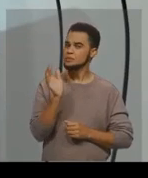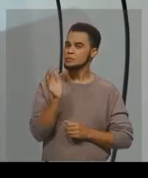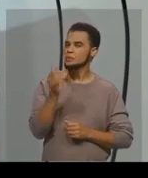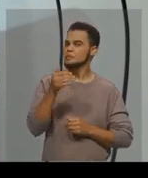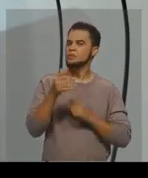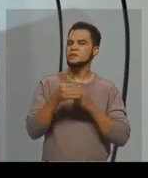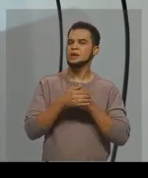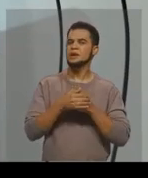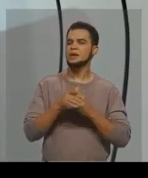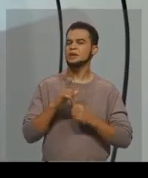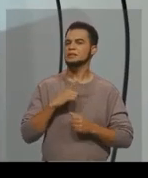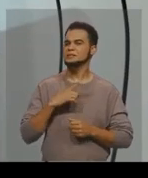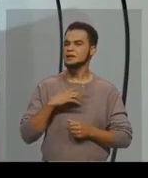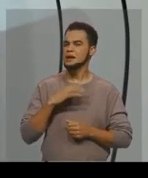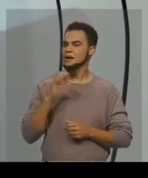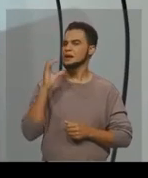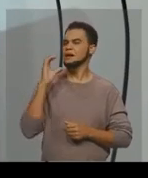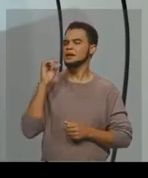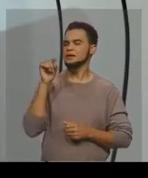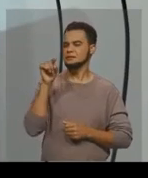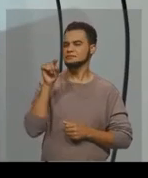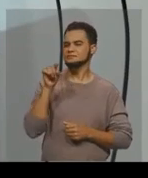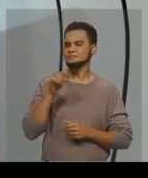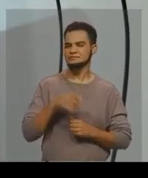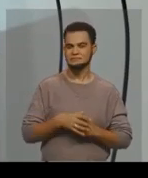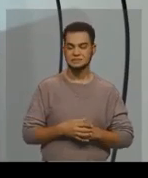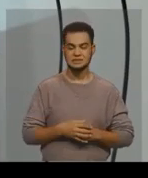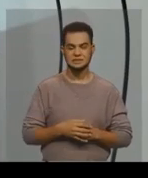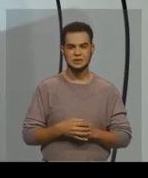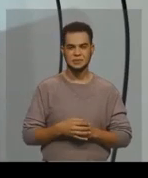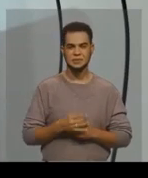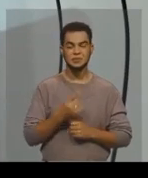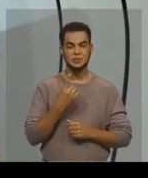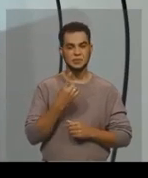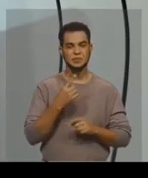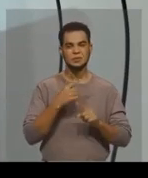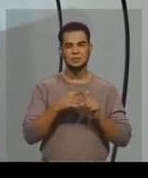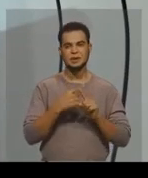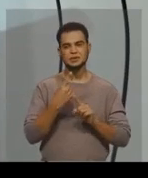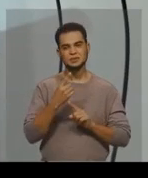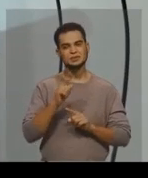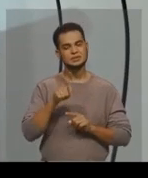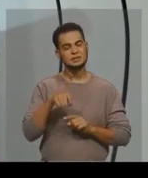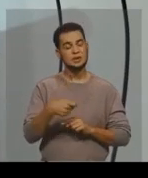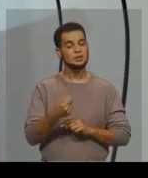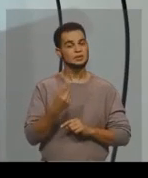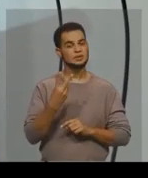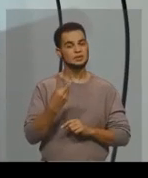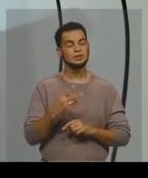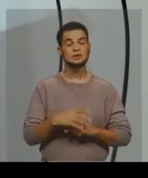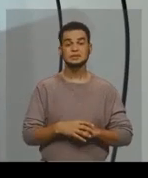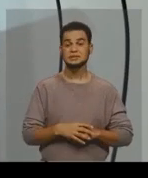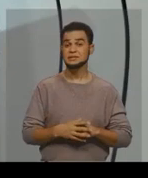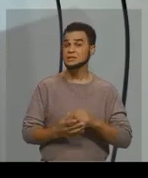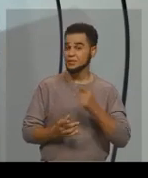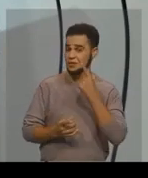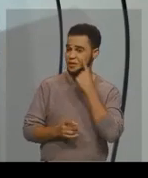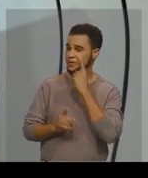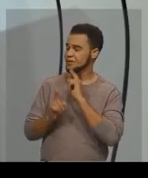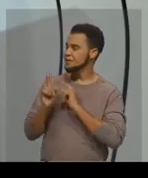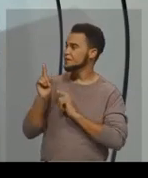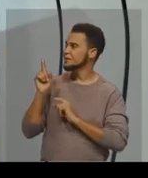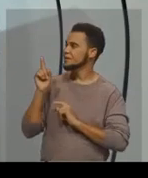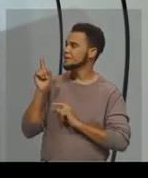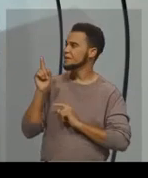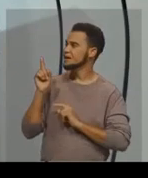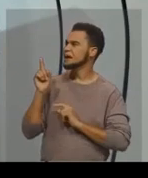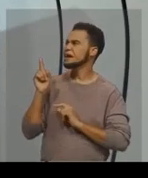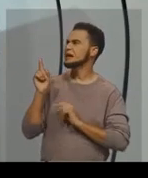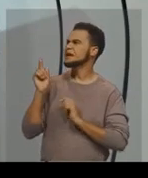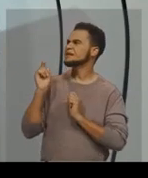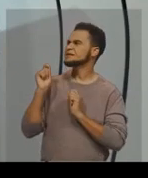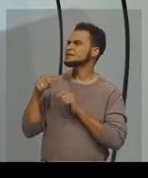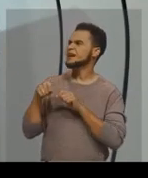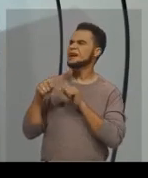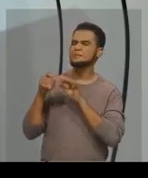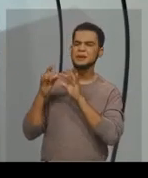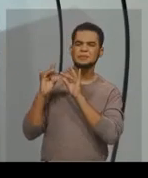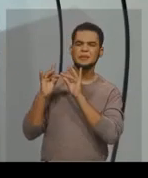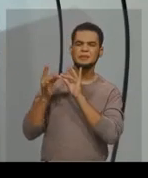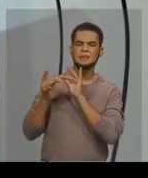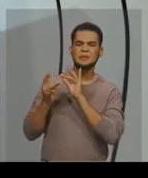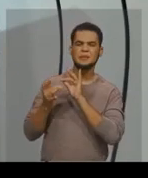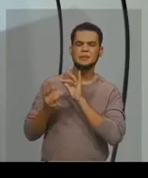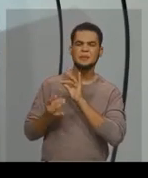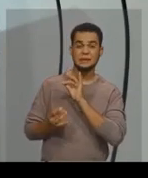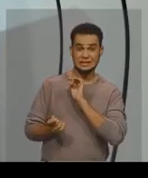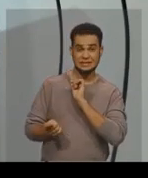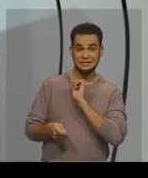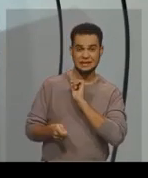1. 1 mais 1 vale 2. Então, x elevado a 2. Dá para desenvolver mais, mas aí já vou entrar em equação que a gente